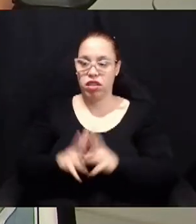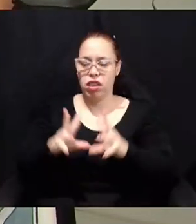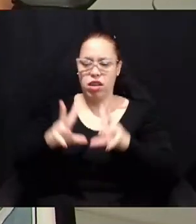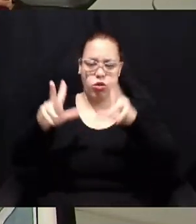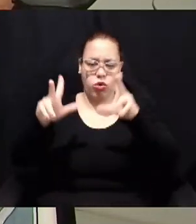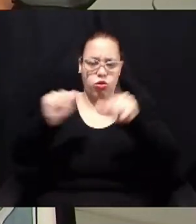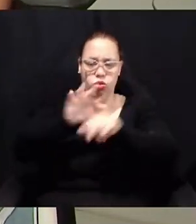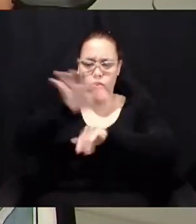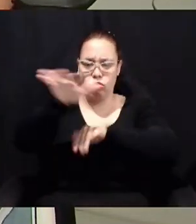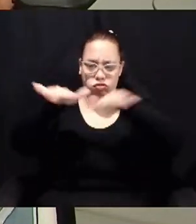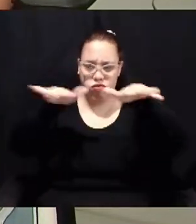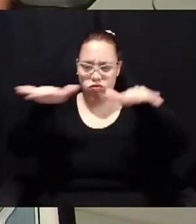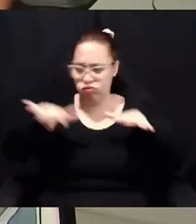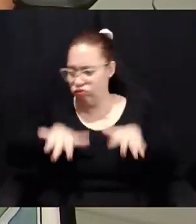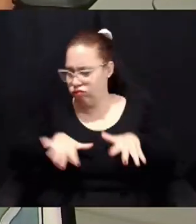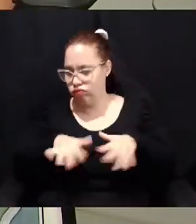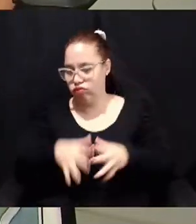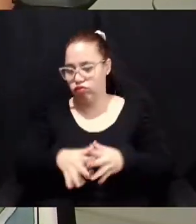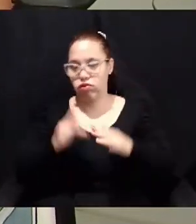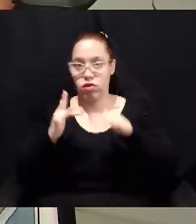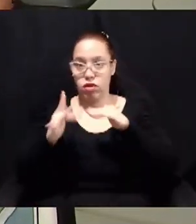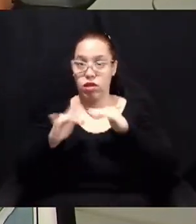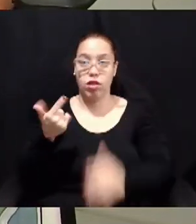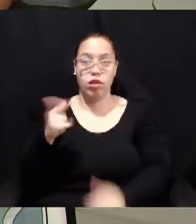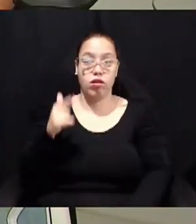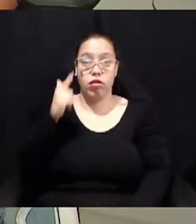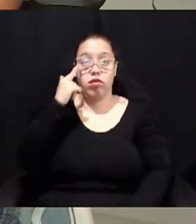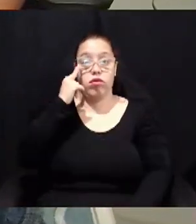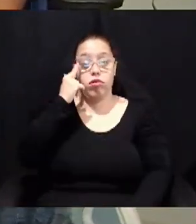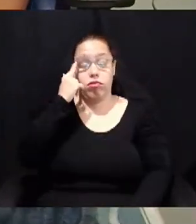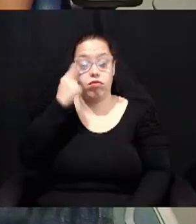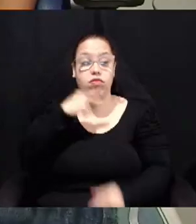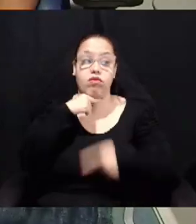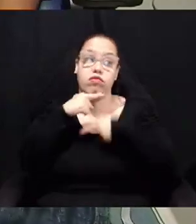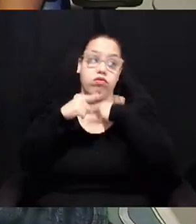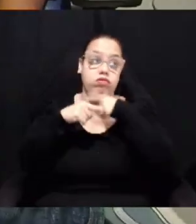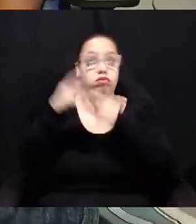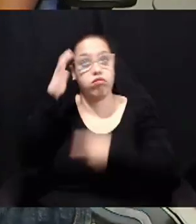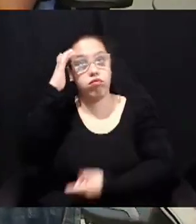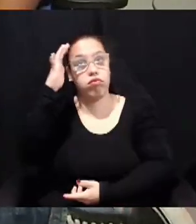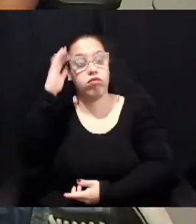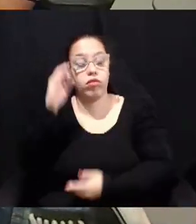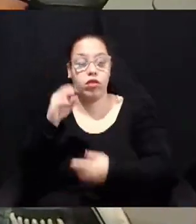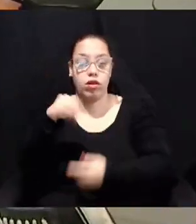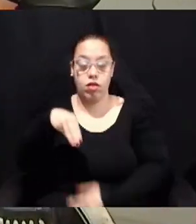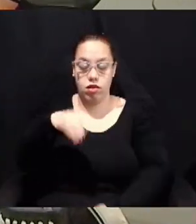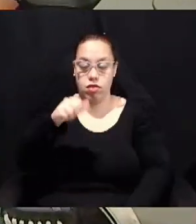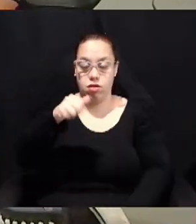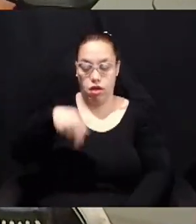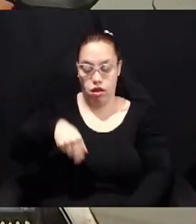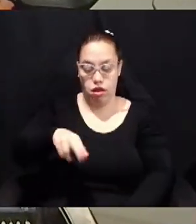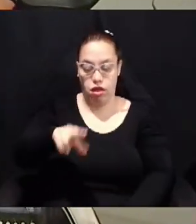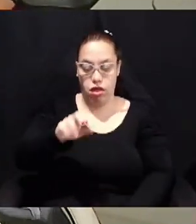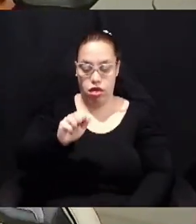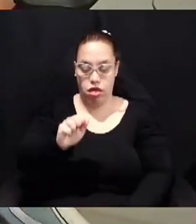E alguns nem tem lugar nenhum. Uhum. Então a minha ideia com o Manual de Guerrilha foi juntar o máximo de informações possível